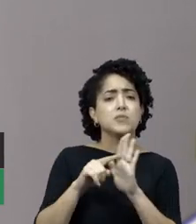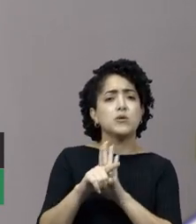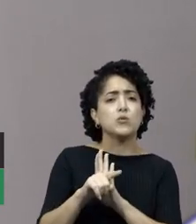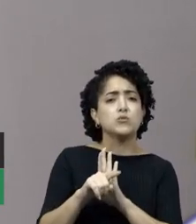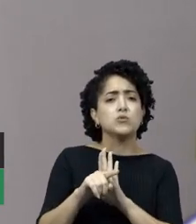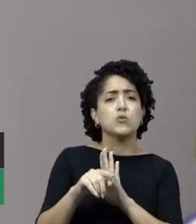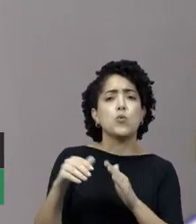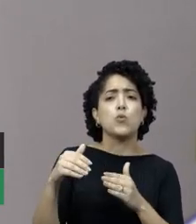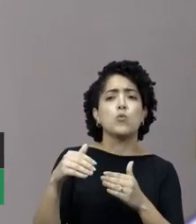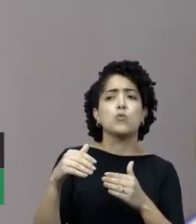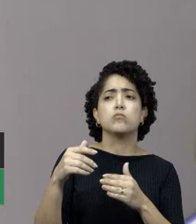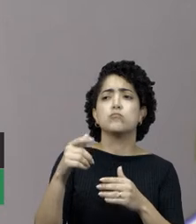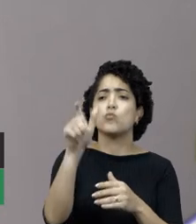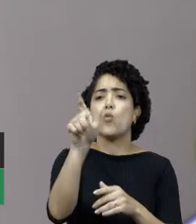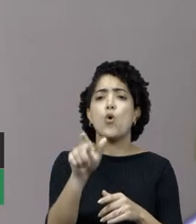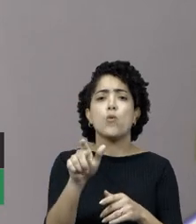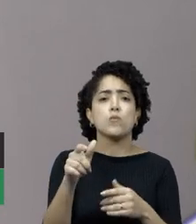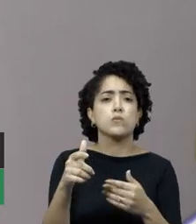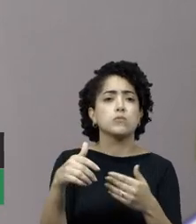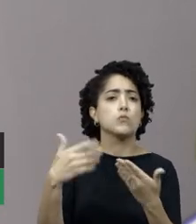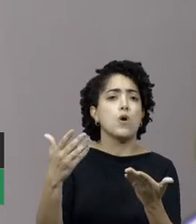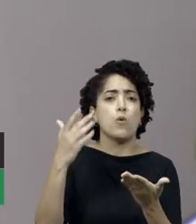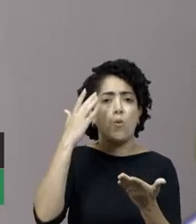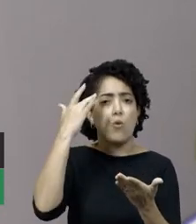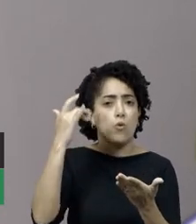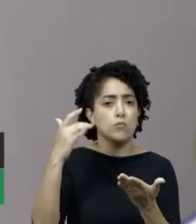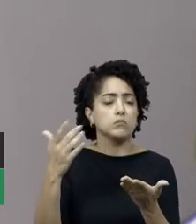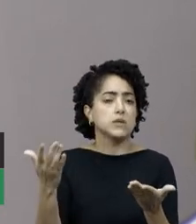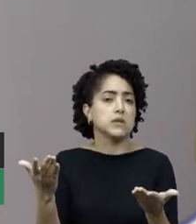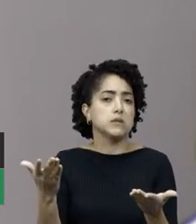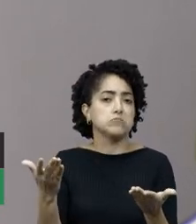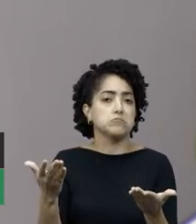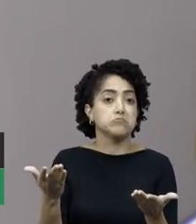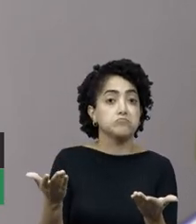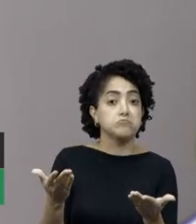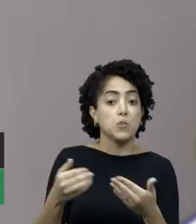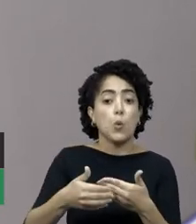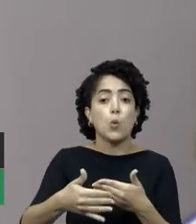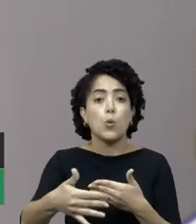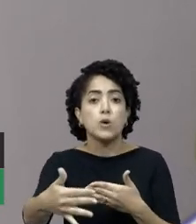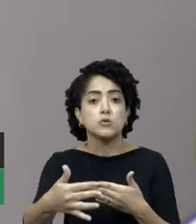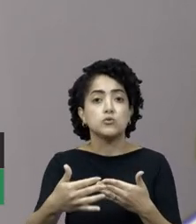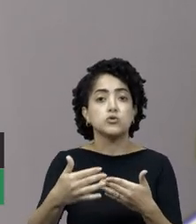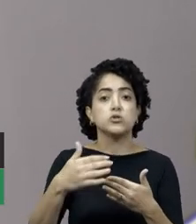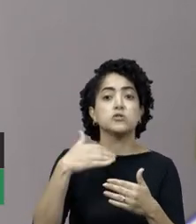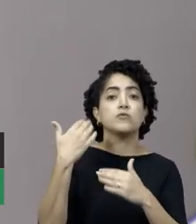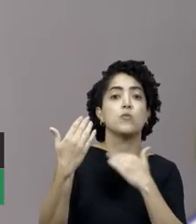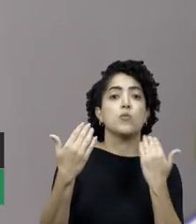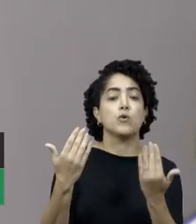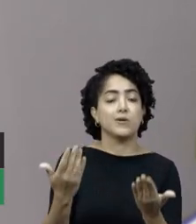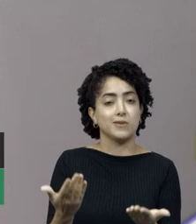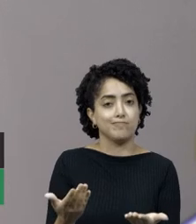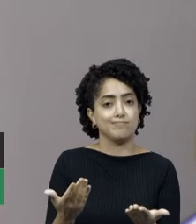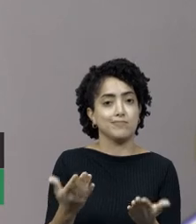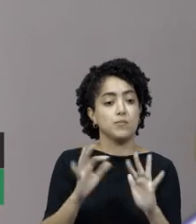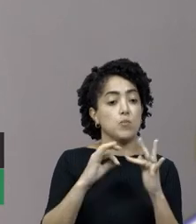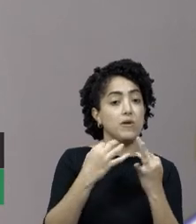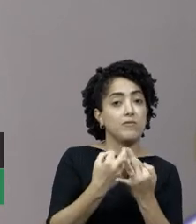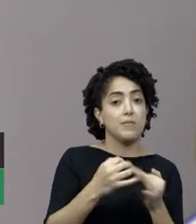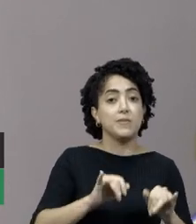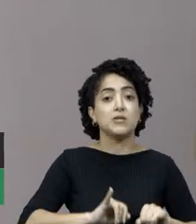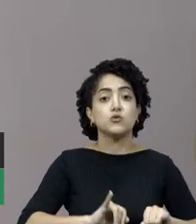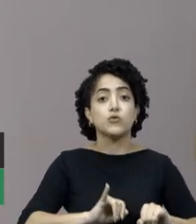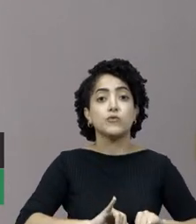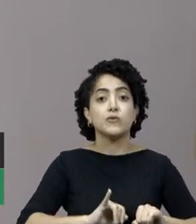o próximo? Amanhã? Hoje? Daqui quantos dias vamos ter mais uma família sofrendo